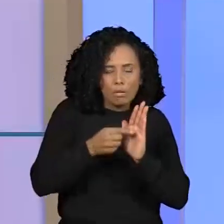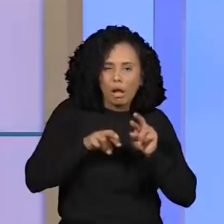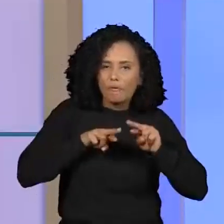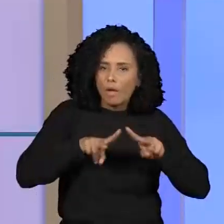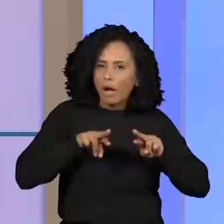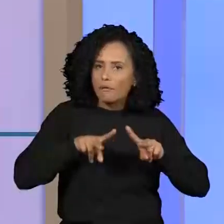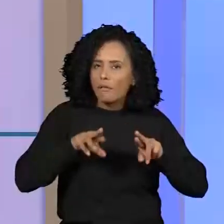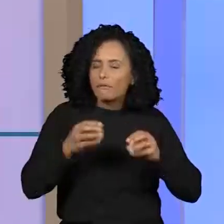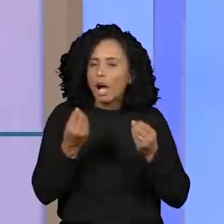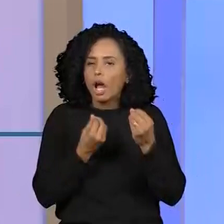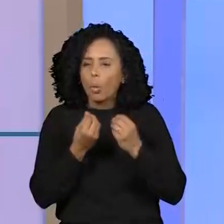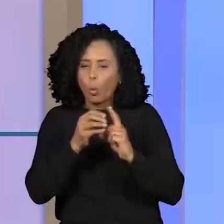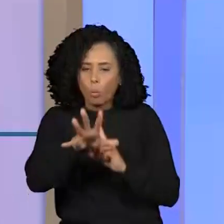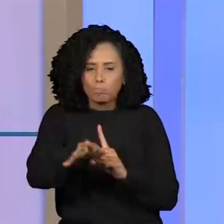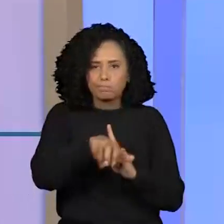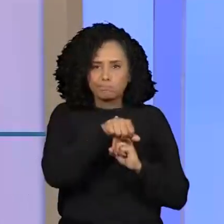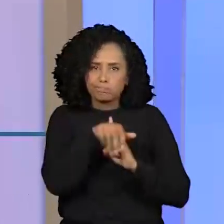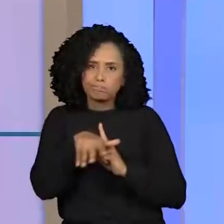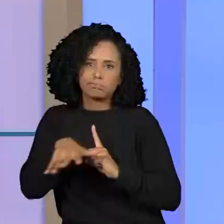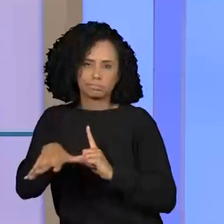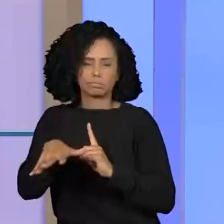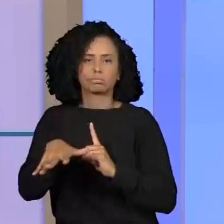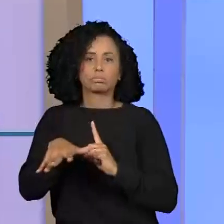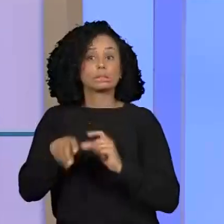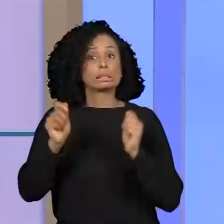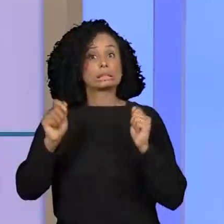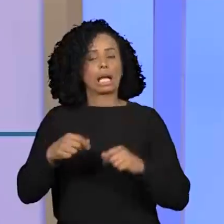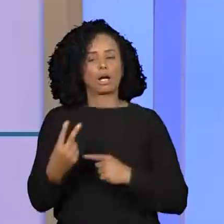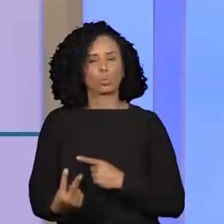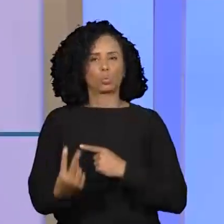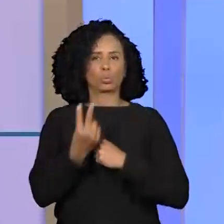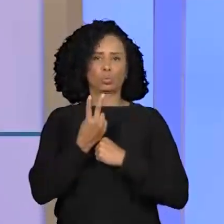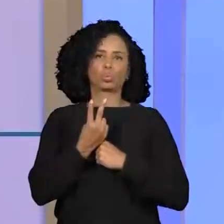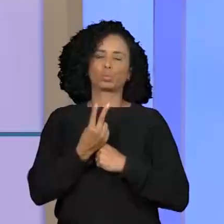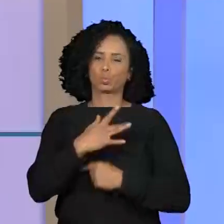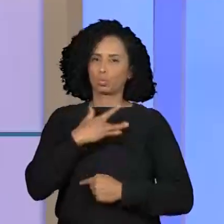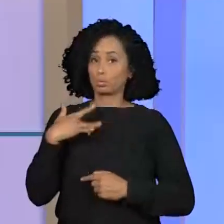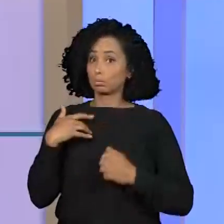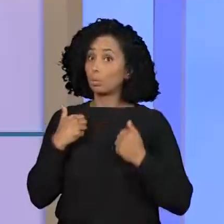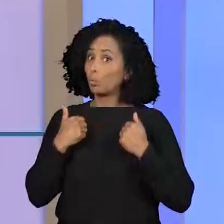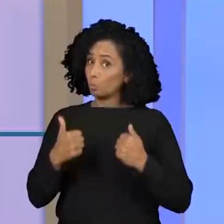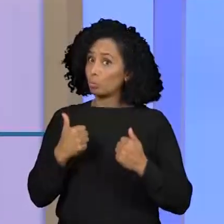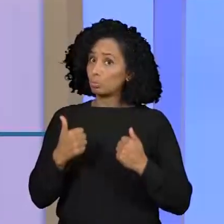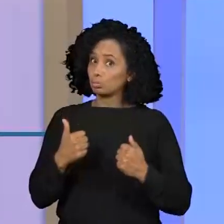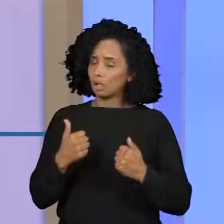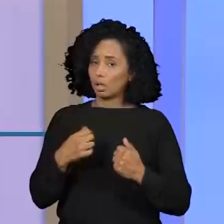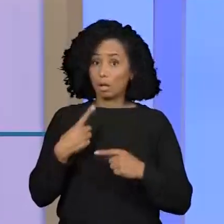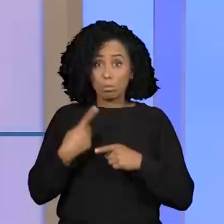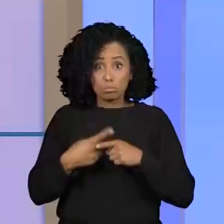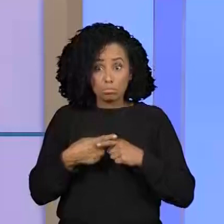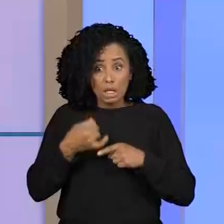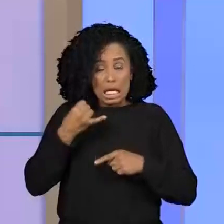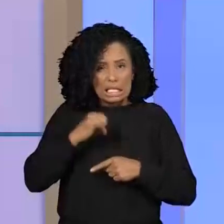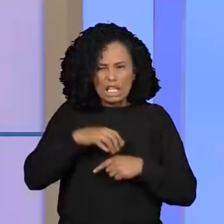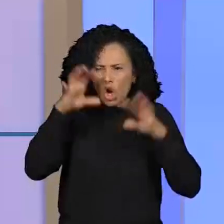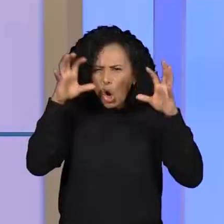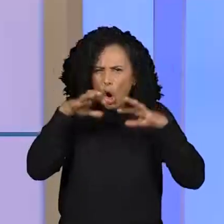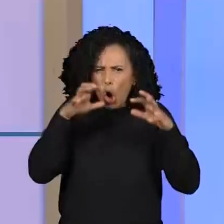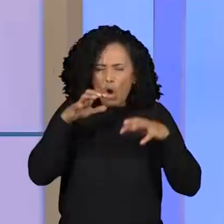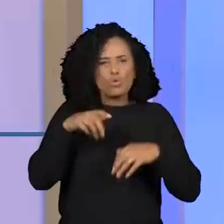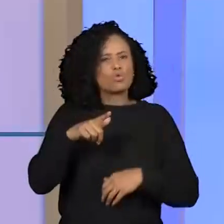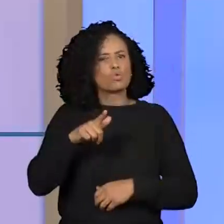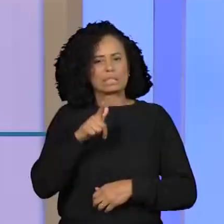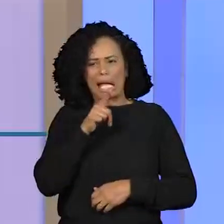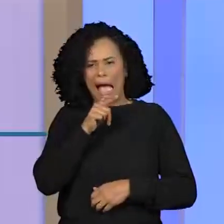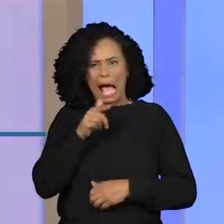de transmissão e prevenção, para a gente conseguir aí, né, quando a gente tiver contato aí com uma água contaminada ou algo desse